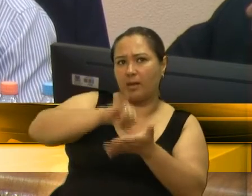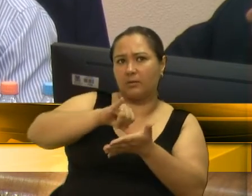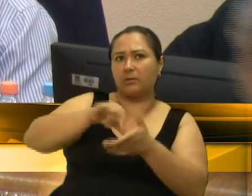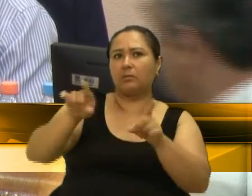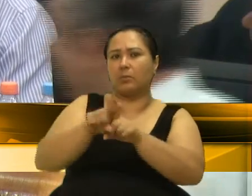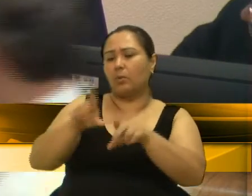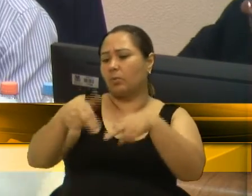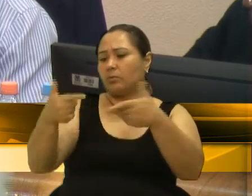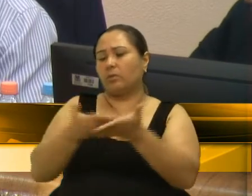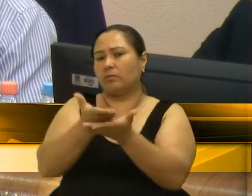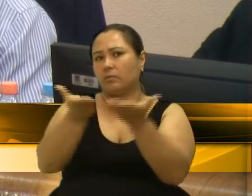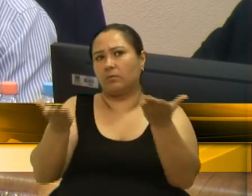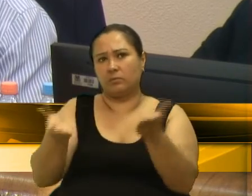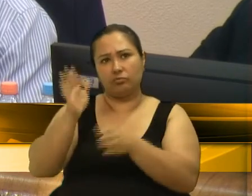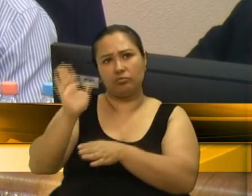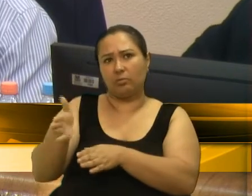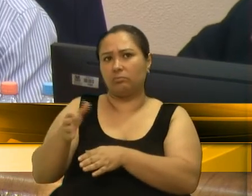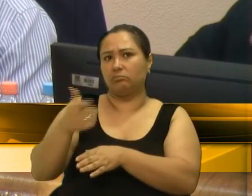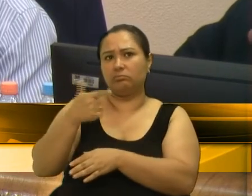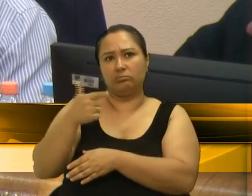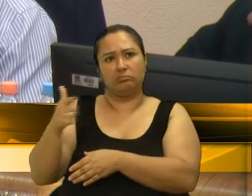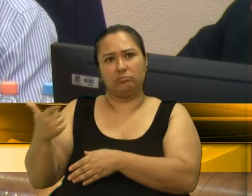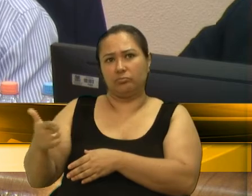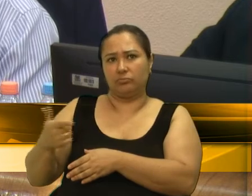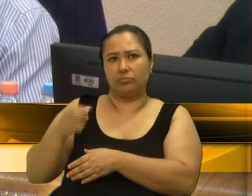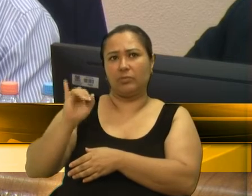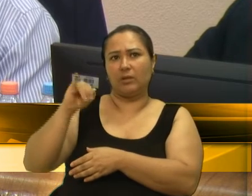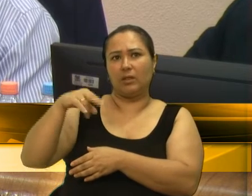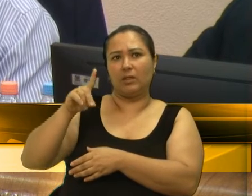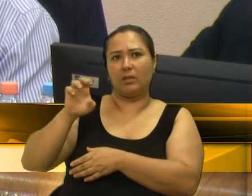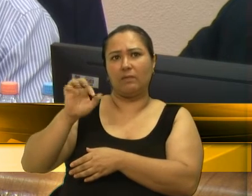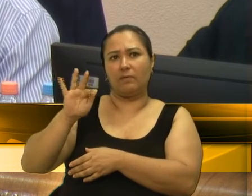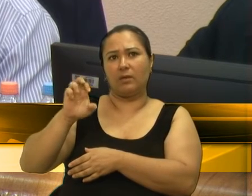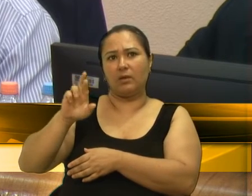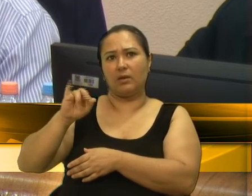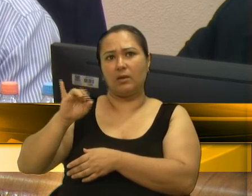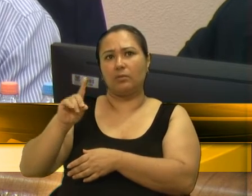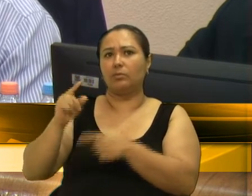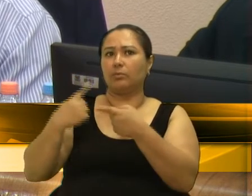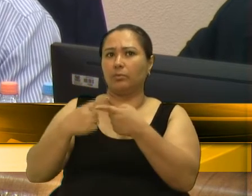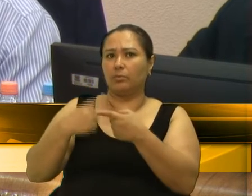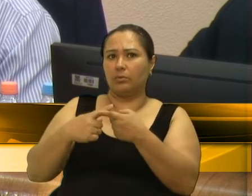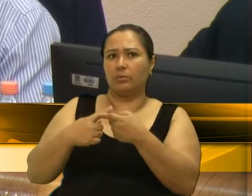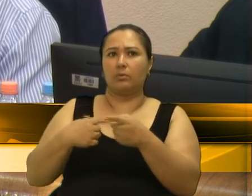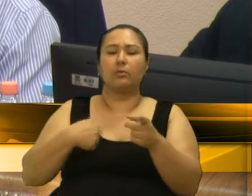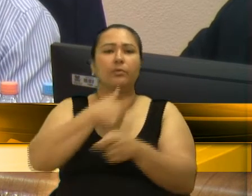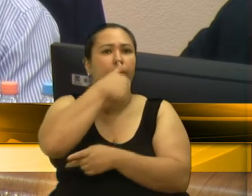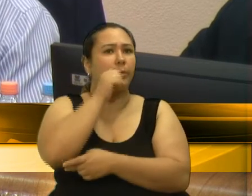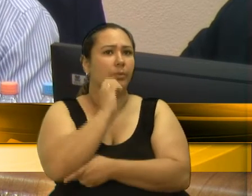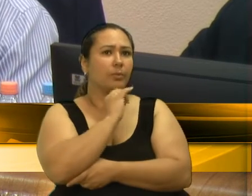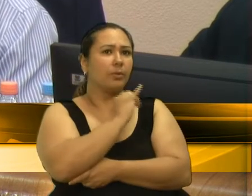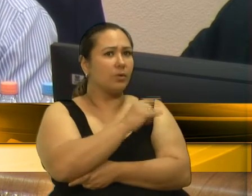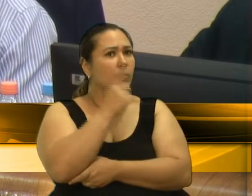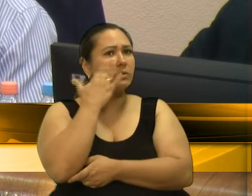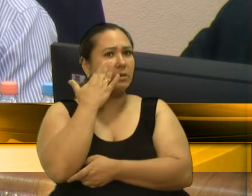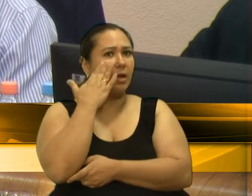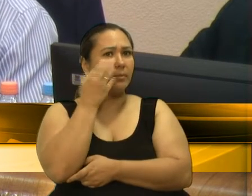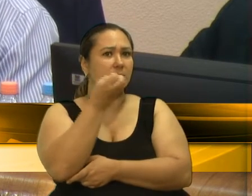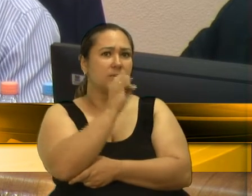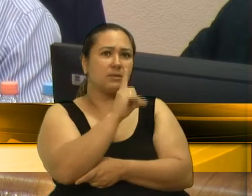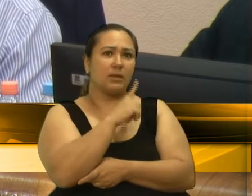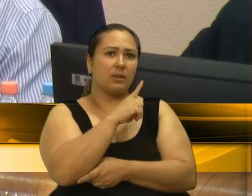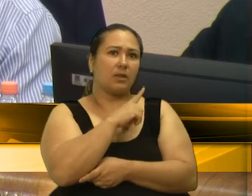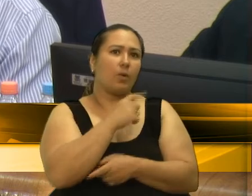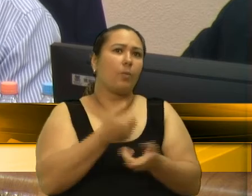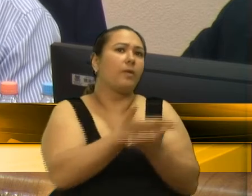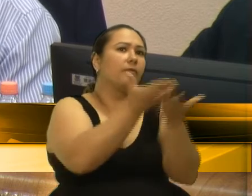diretriz. Já estavam indeferindo, provavelmente não tinha nada na praça justamente pela requalificação. Vereadora Paula, o senhor sabe se consta se teria algum